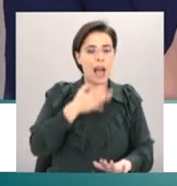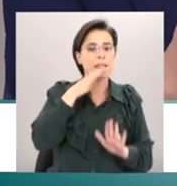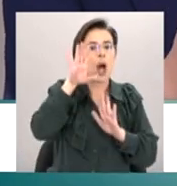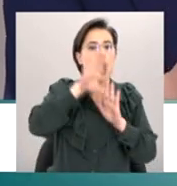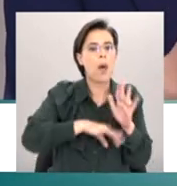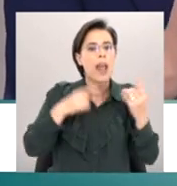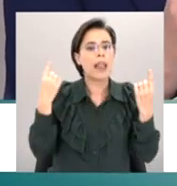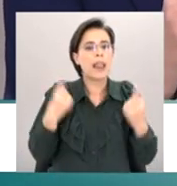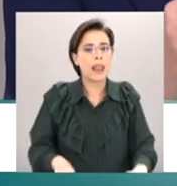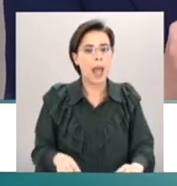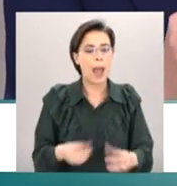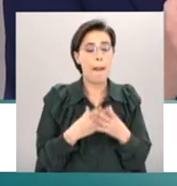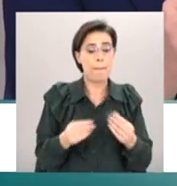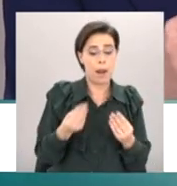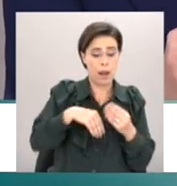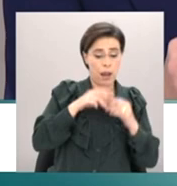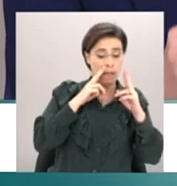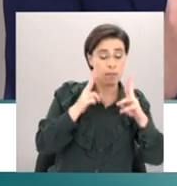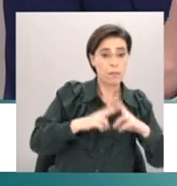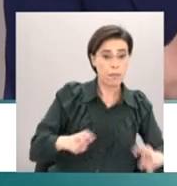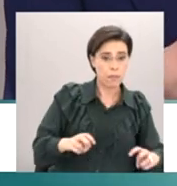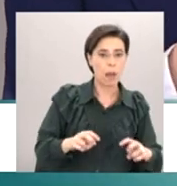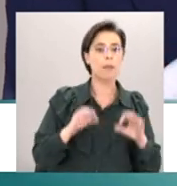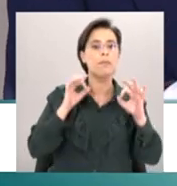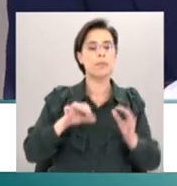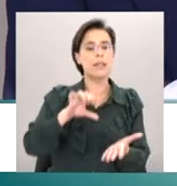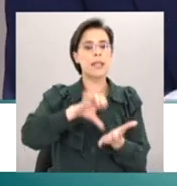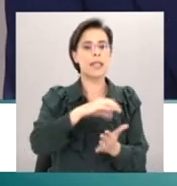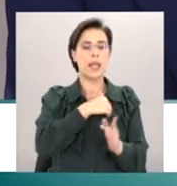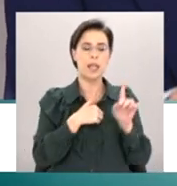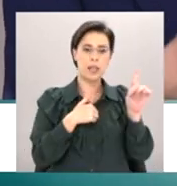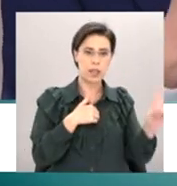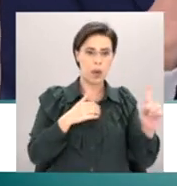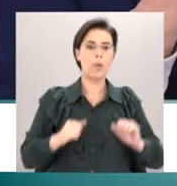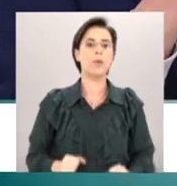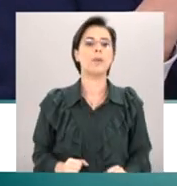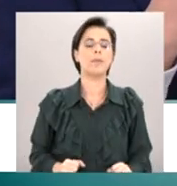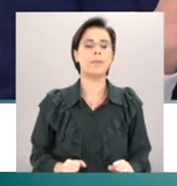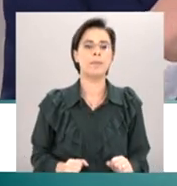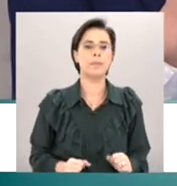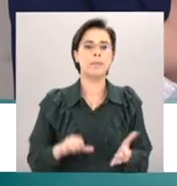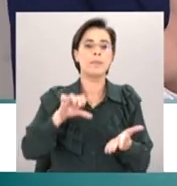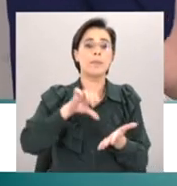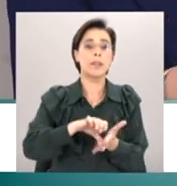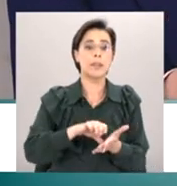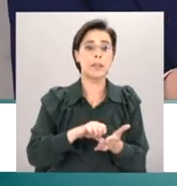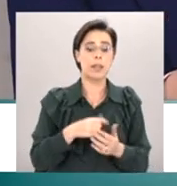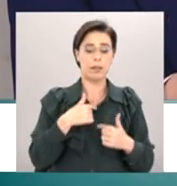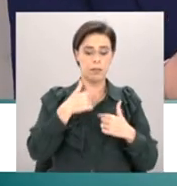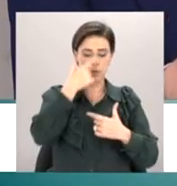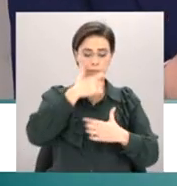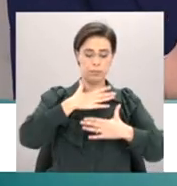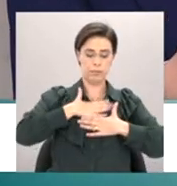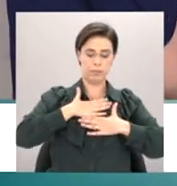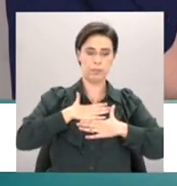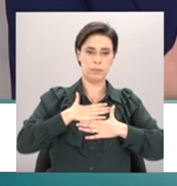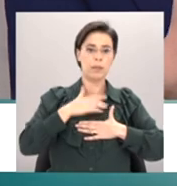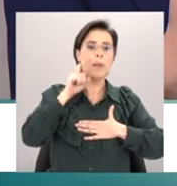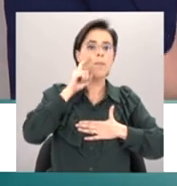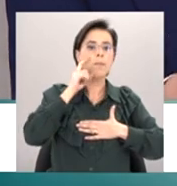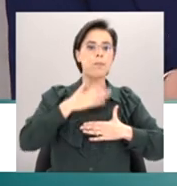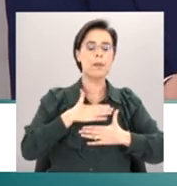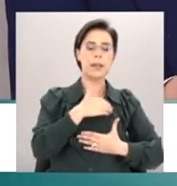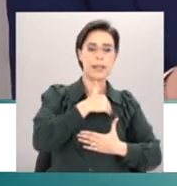condições para que os meios complementares de Diagnóstico são os centros de saúde para te haja um centro no utente e portanto na